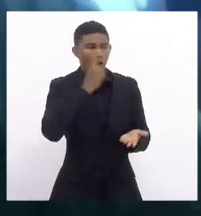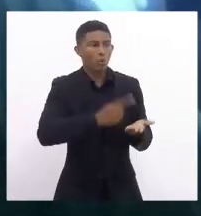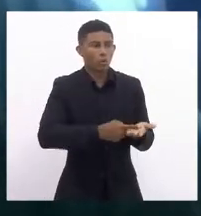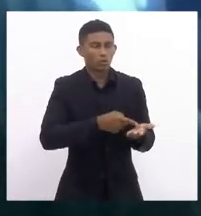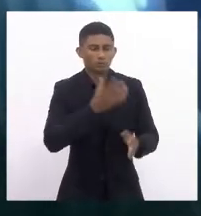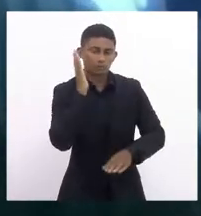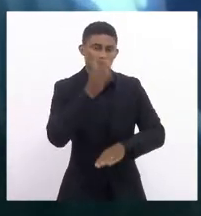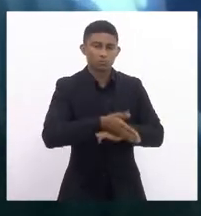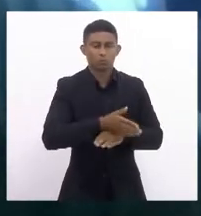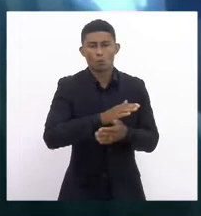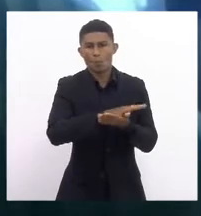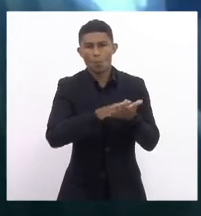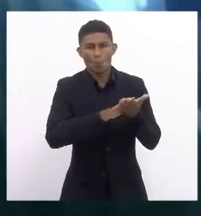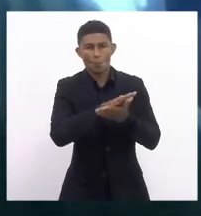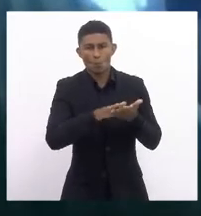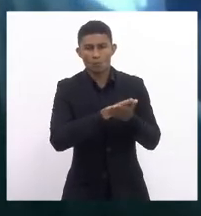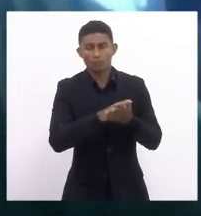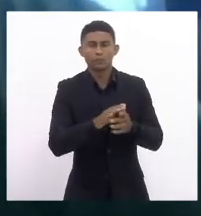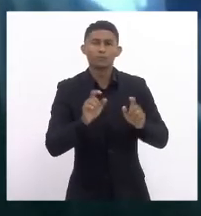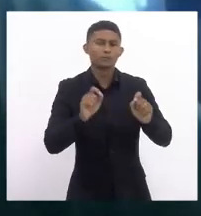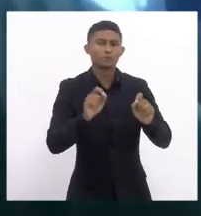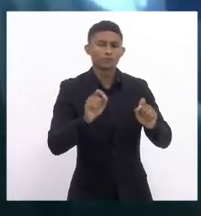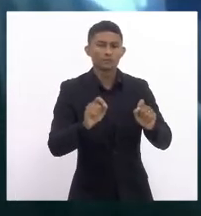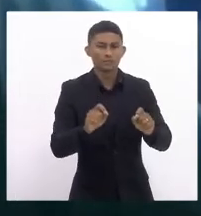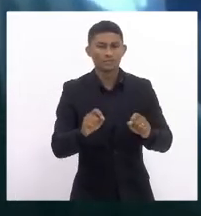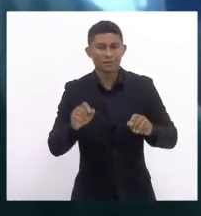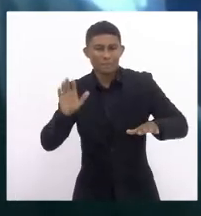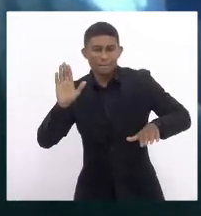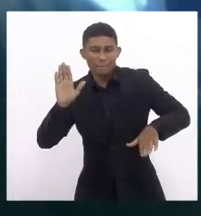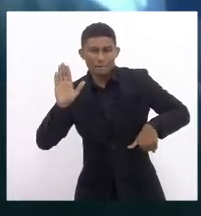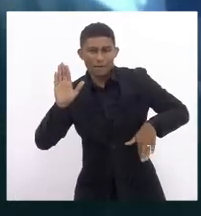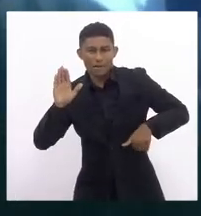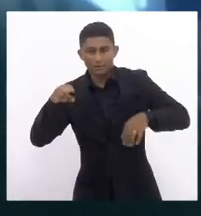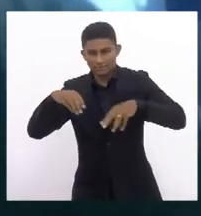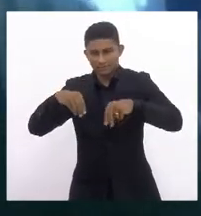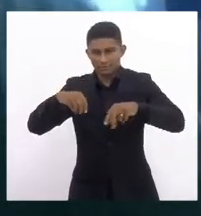que protege as dunas do Peró. Mas eu já falei ontem no